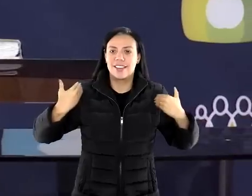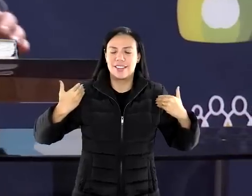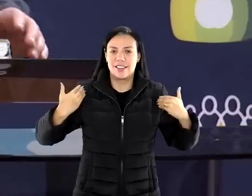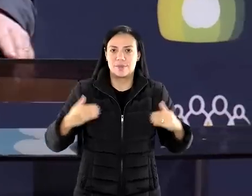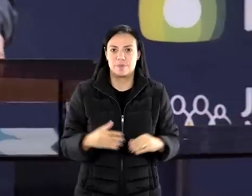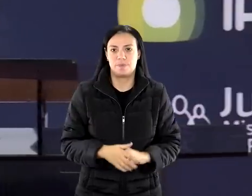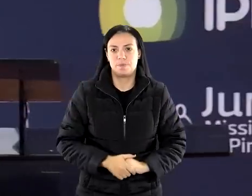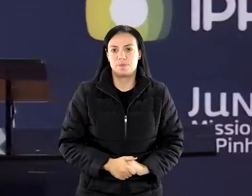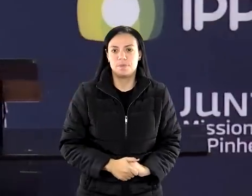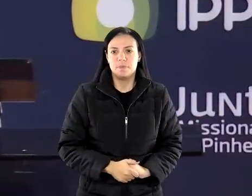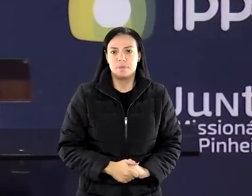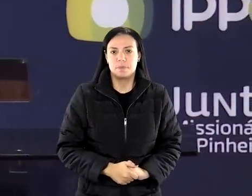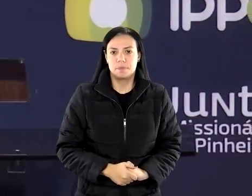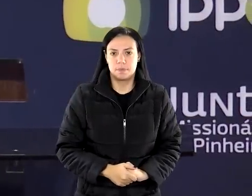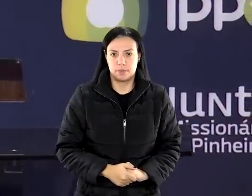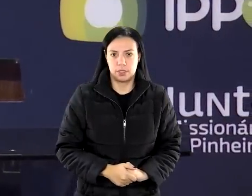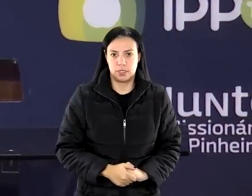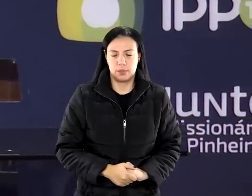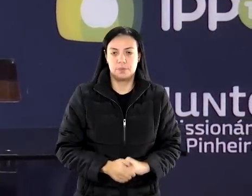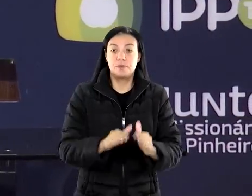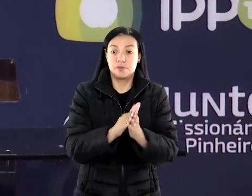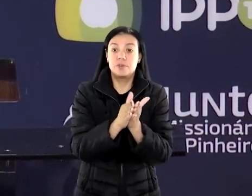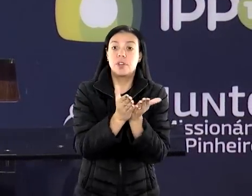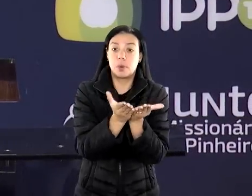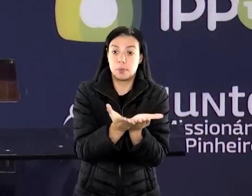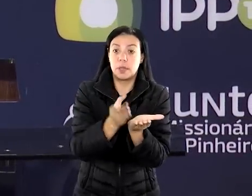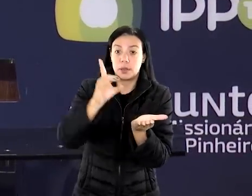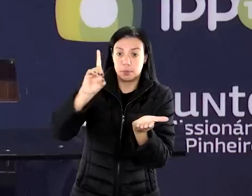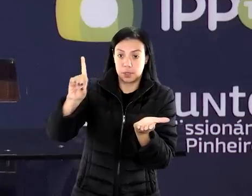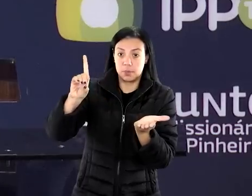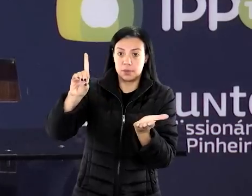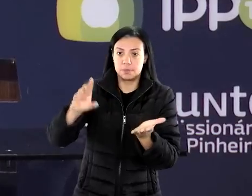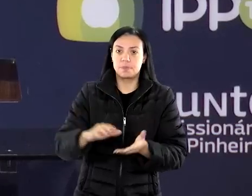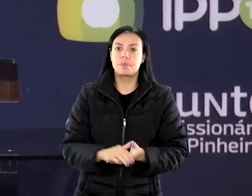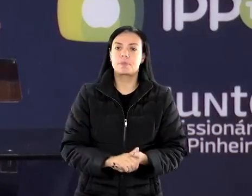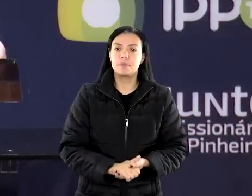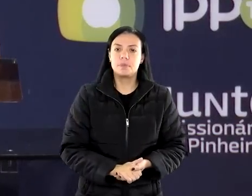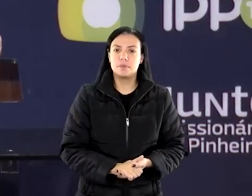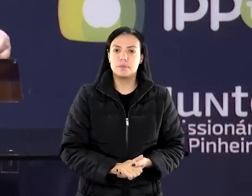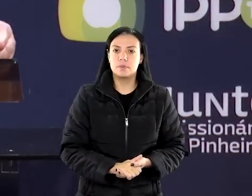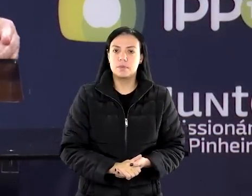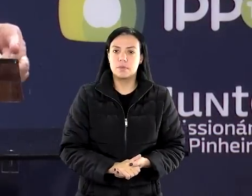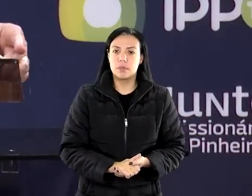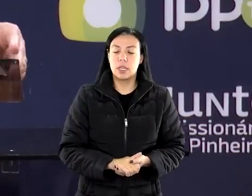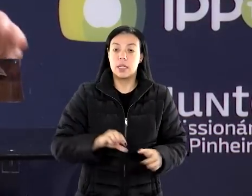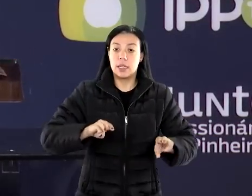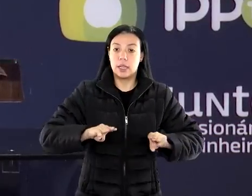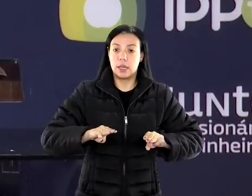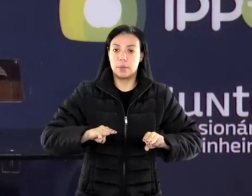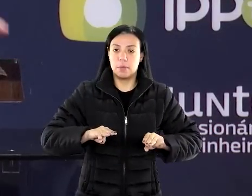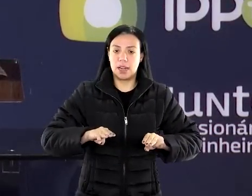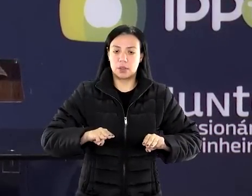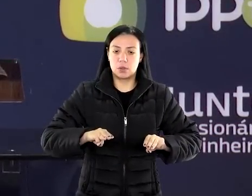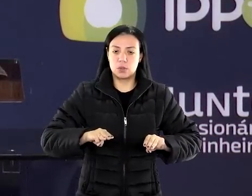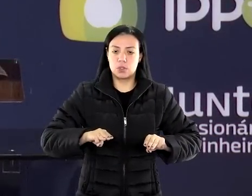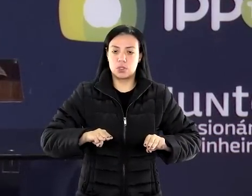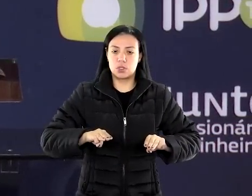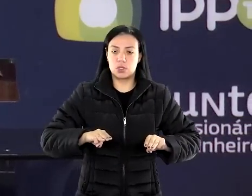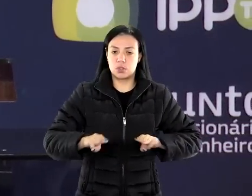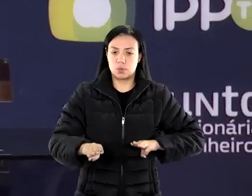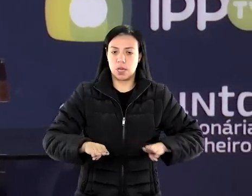A felicidade. Então abra a sua Bíblia, por favor, lá em Marcos.